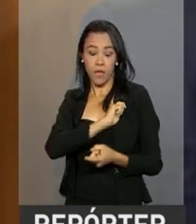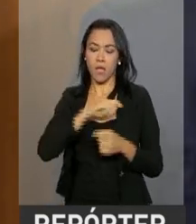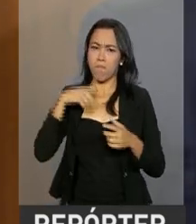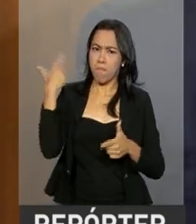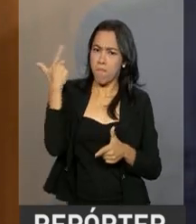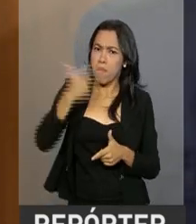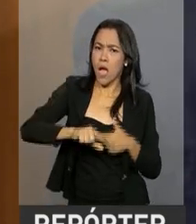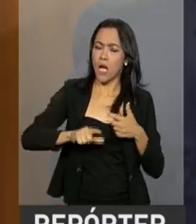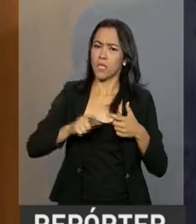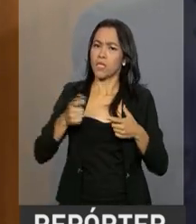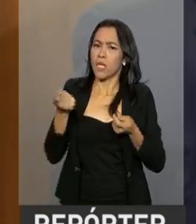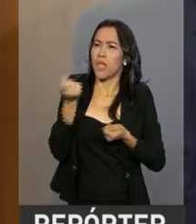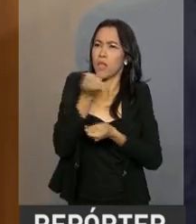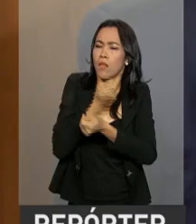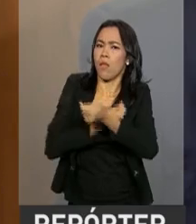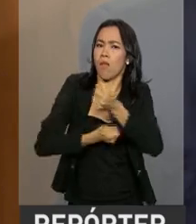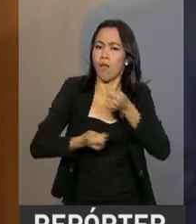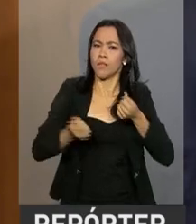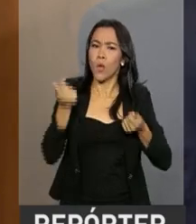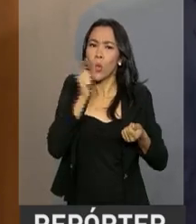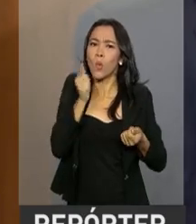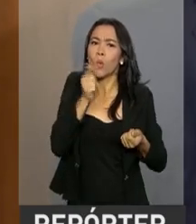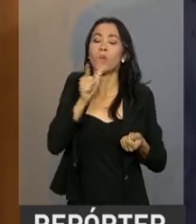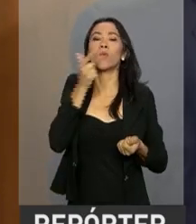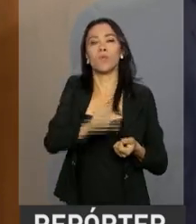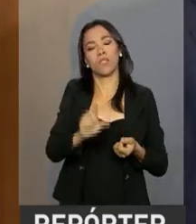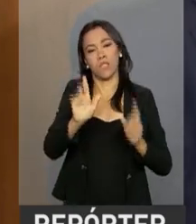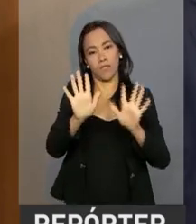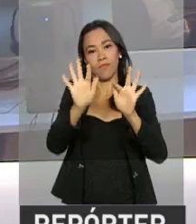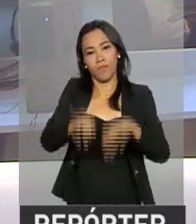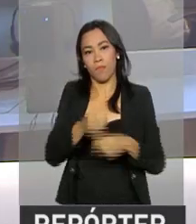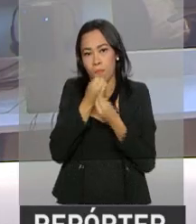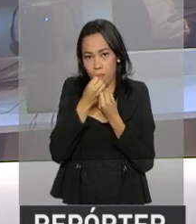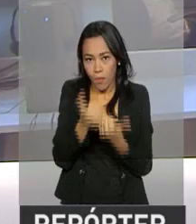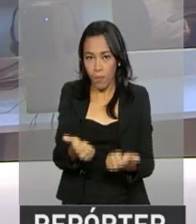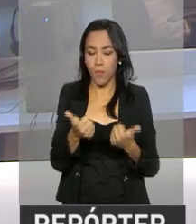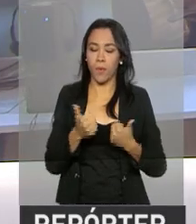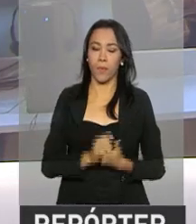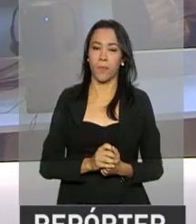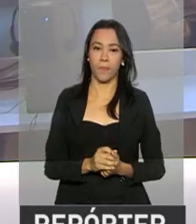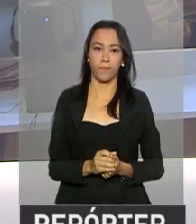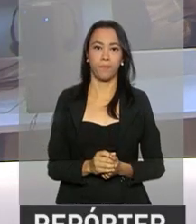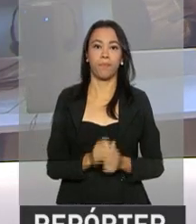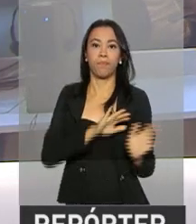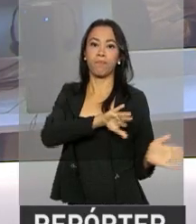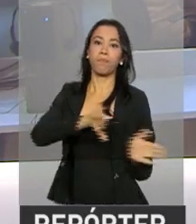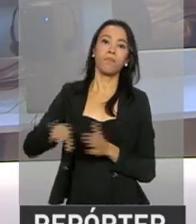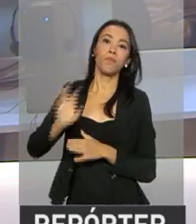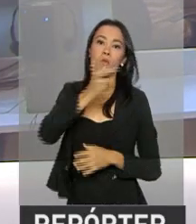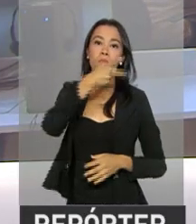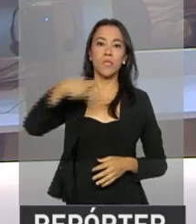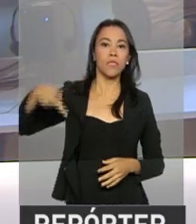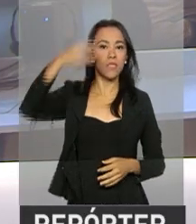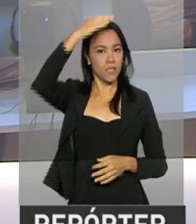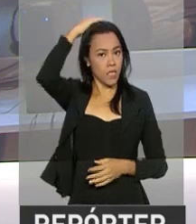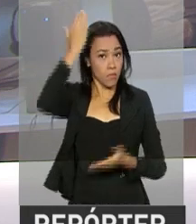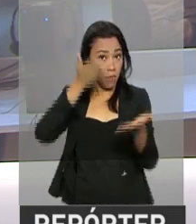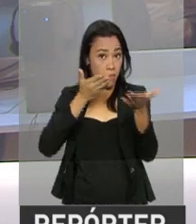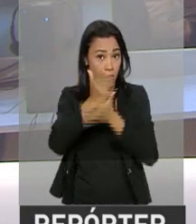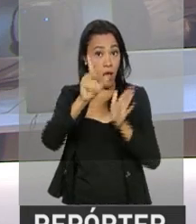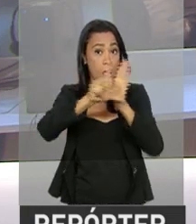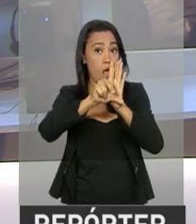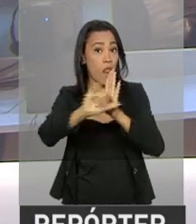Europa para que essas negociações prossigam e ten uma conclusão boa o presidente Temer sancionou a lei que